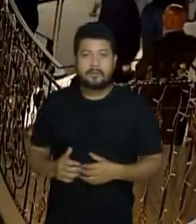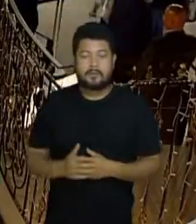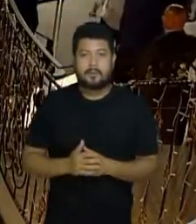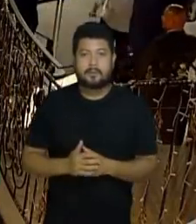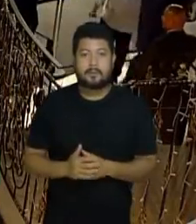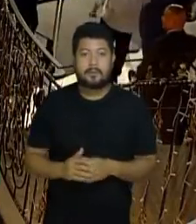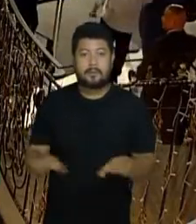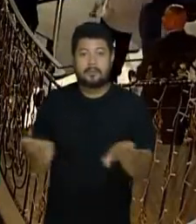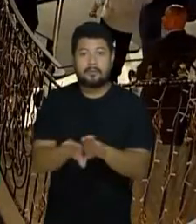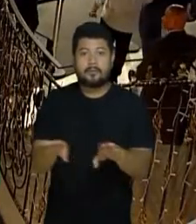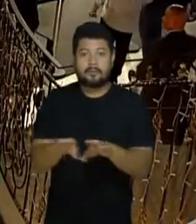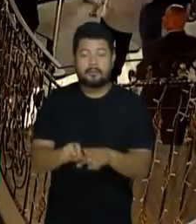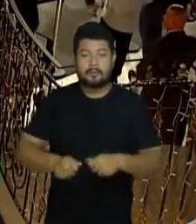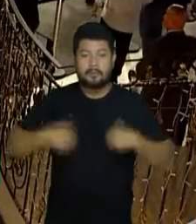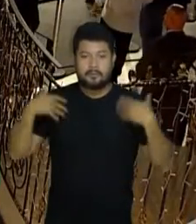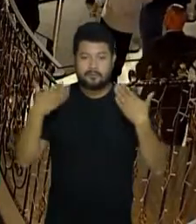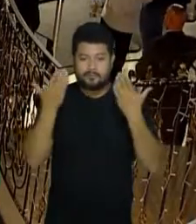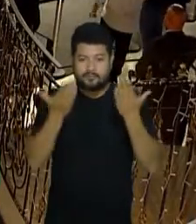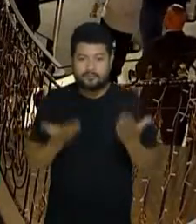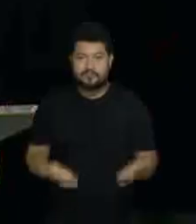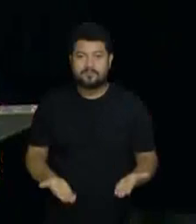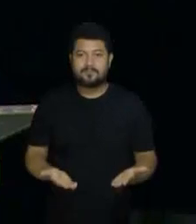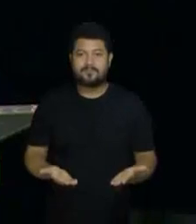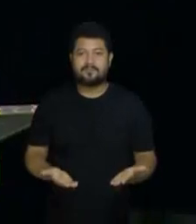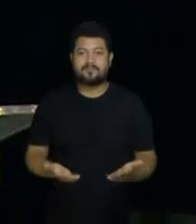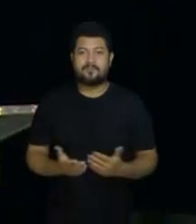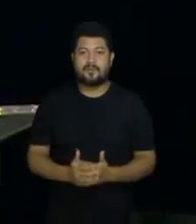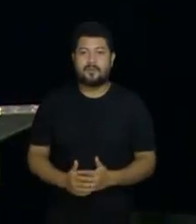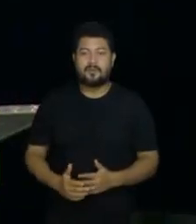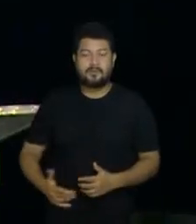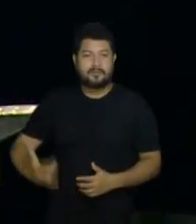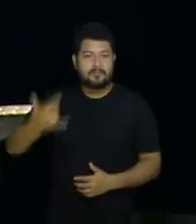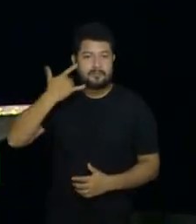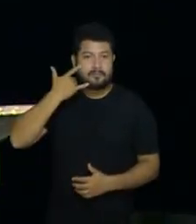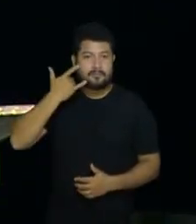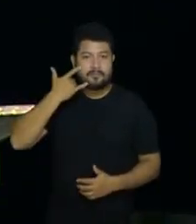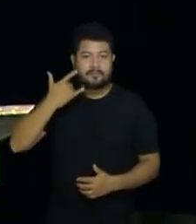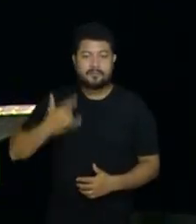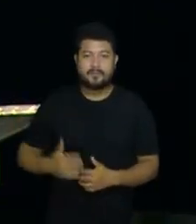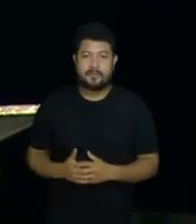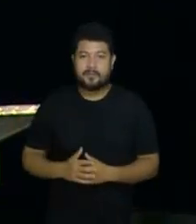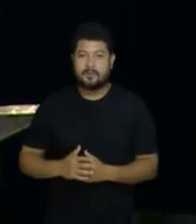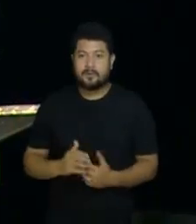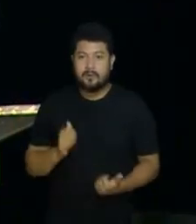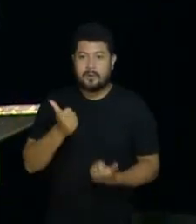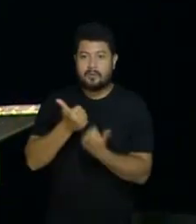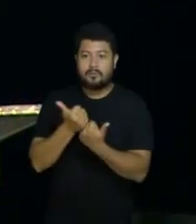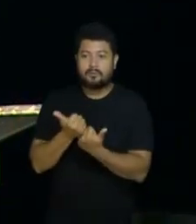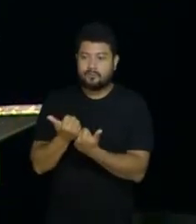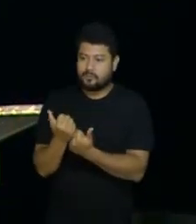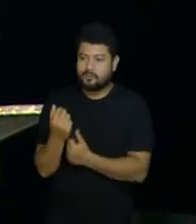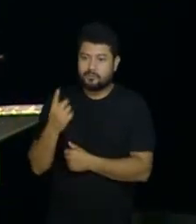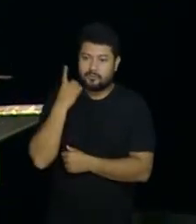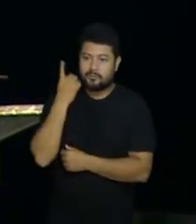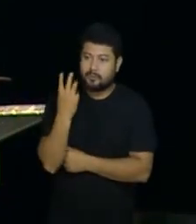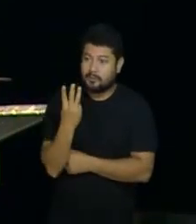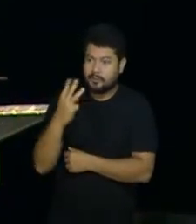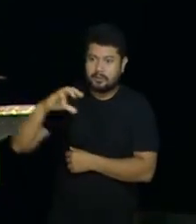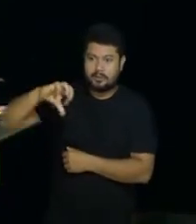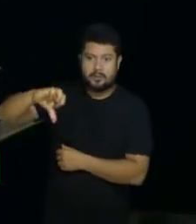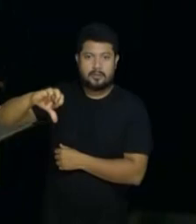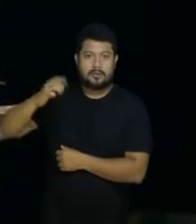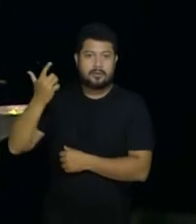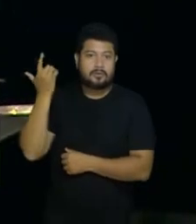também a minha homenagem à Vossa Excelência, que permite que, com o apoio dos 39 colegas, possamos